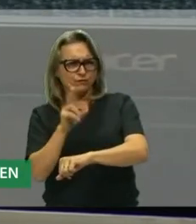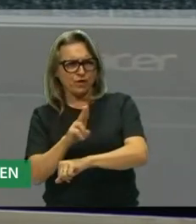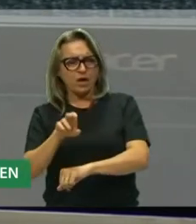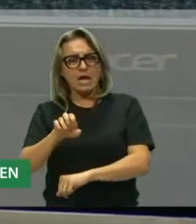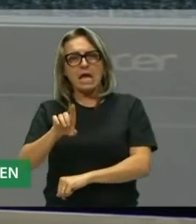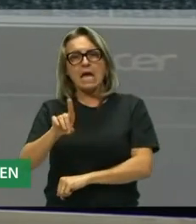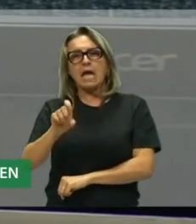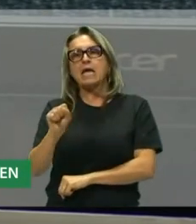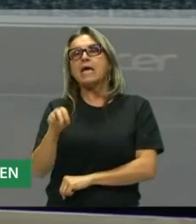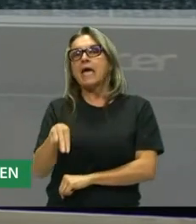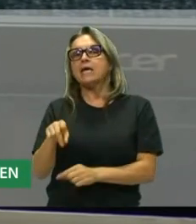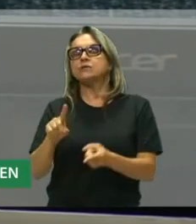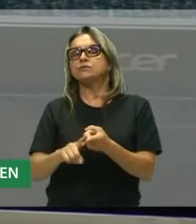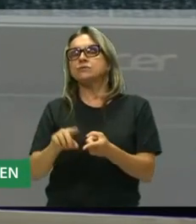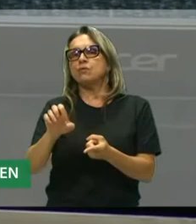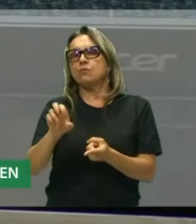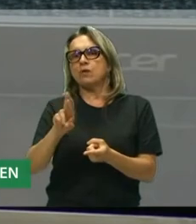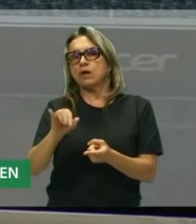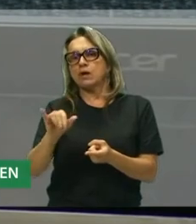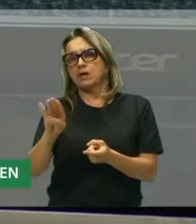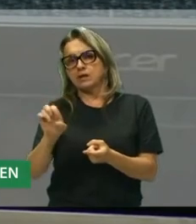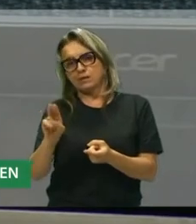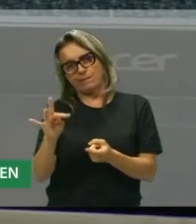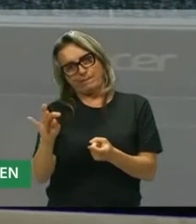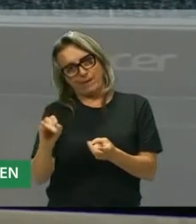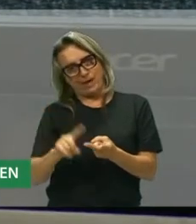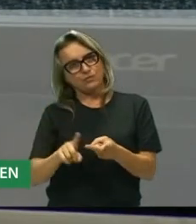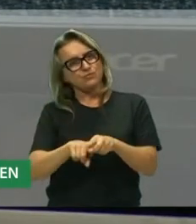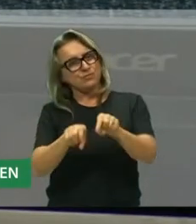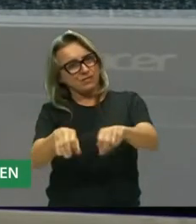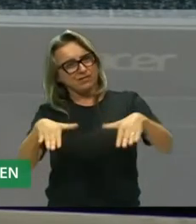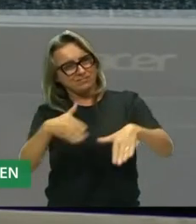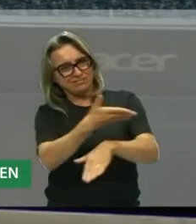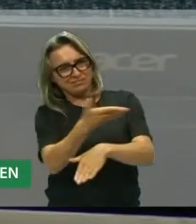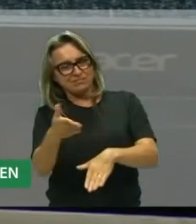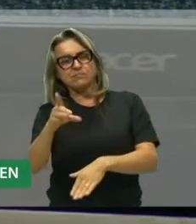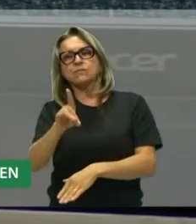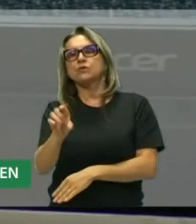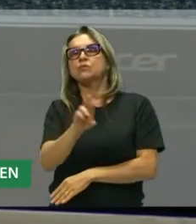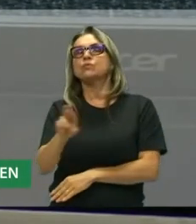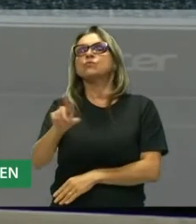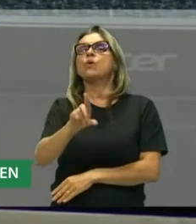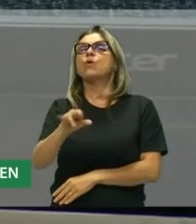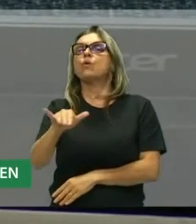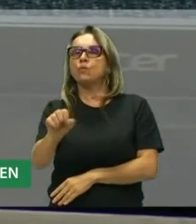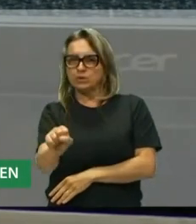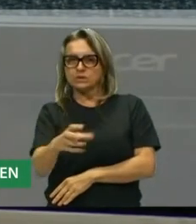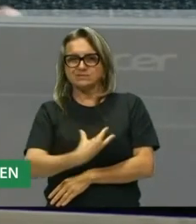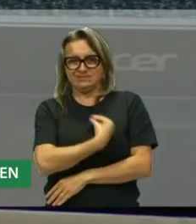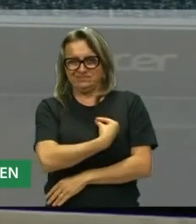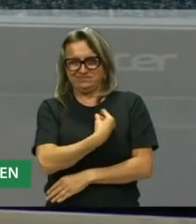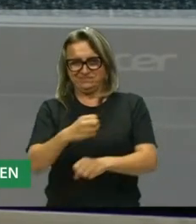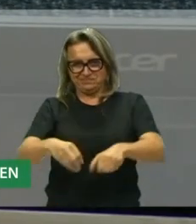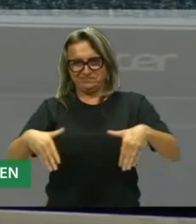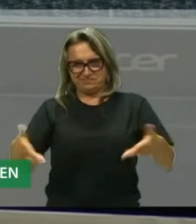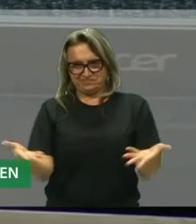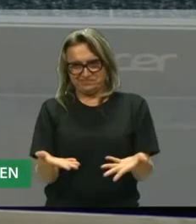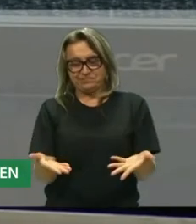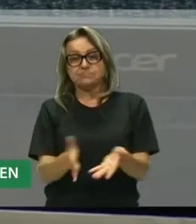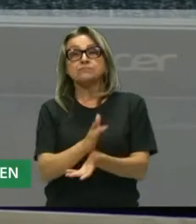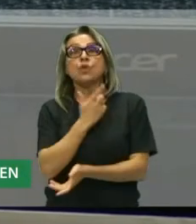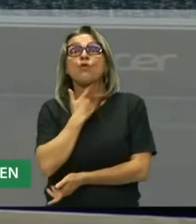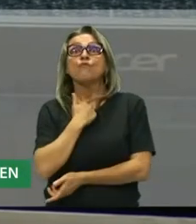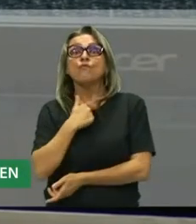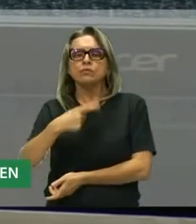na plateia, meu amigo doutor Luiz Augusto Garcia. Então, essa é a nossa vontade